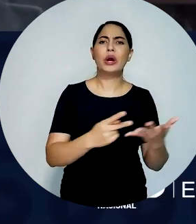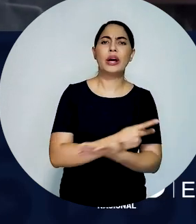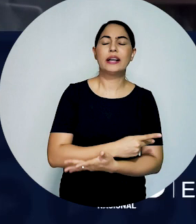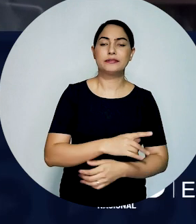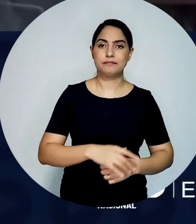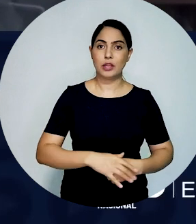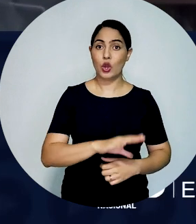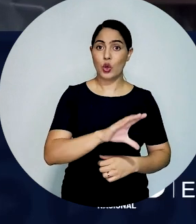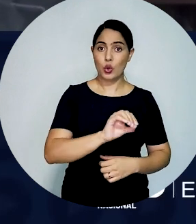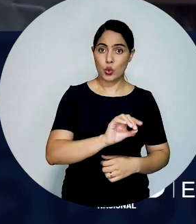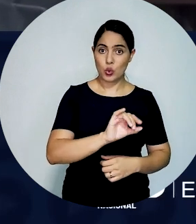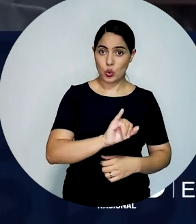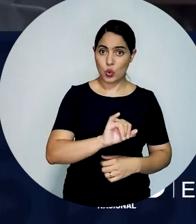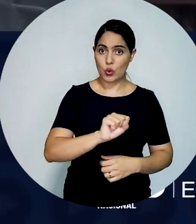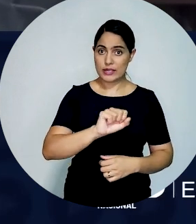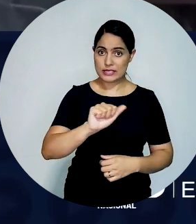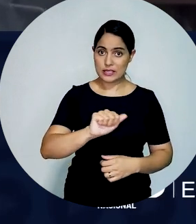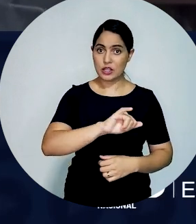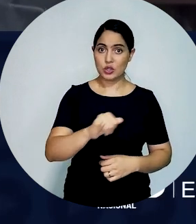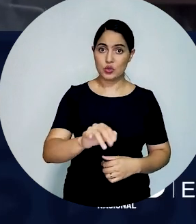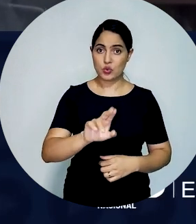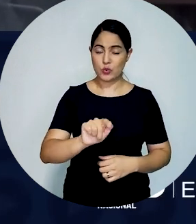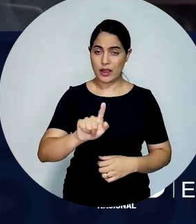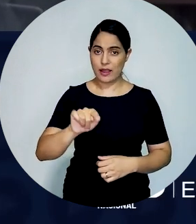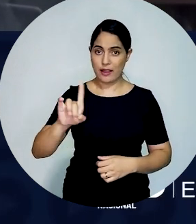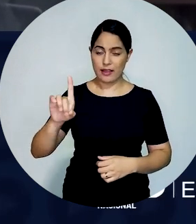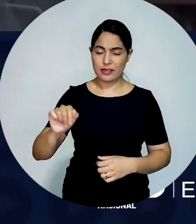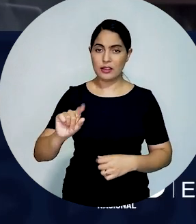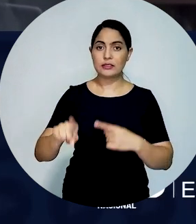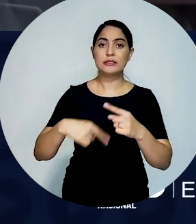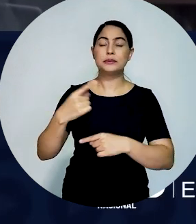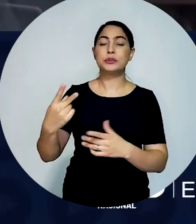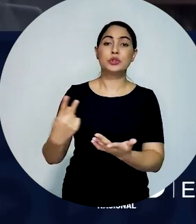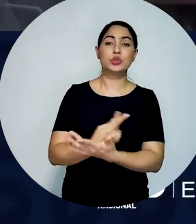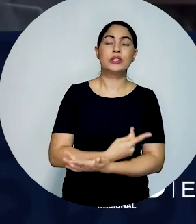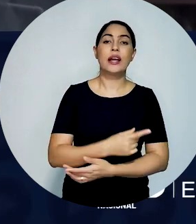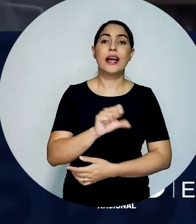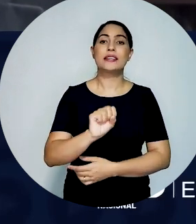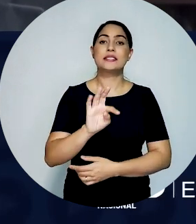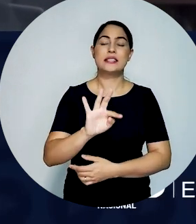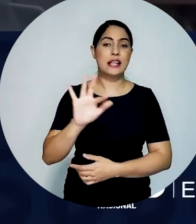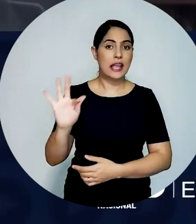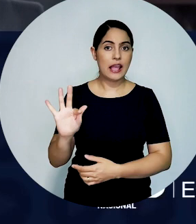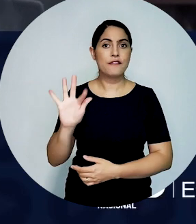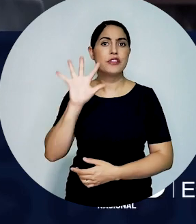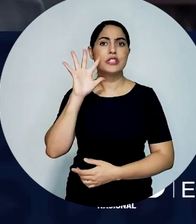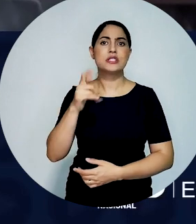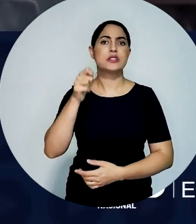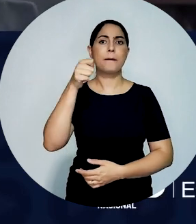decisão que faz coisa julgada e posteriormente o STF